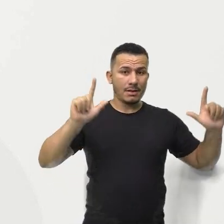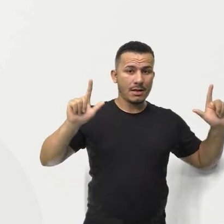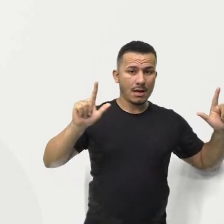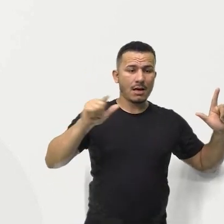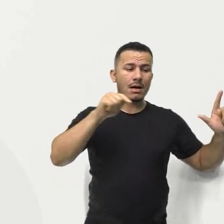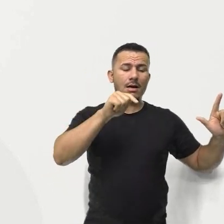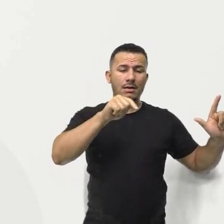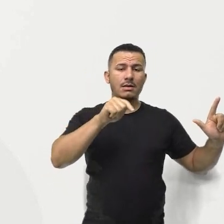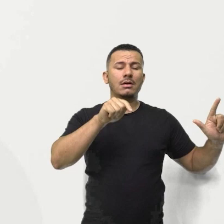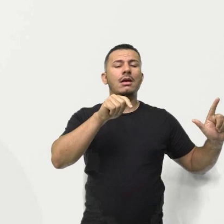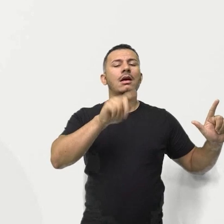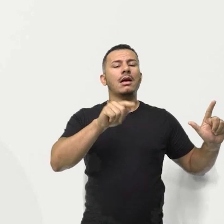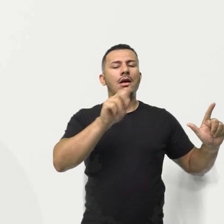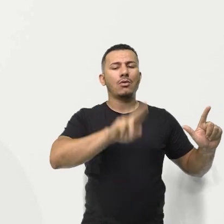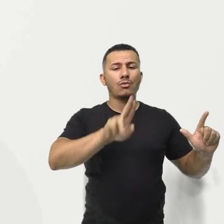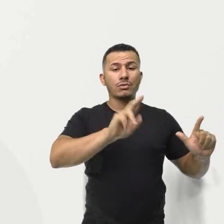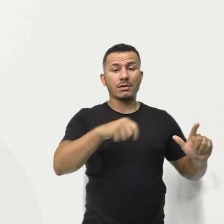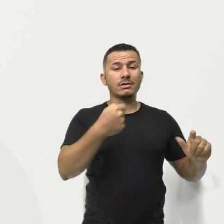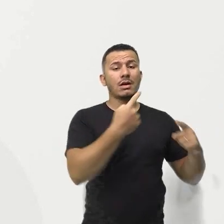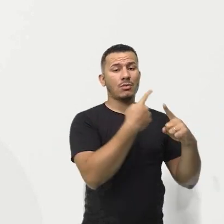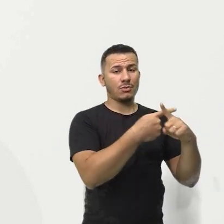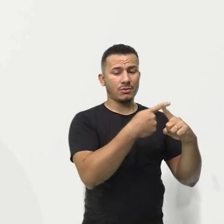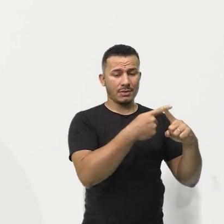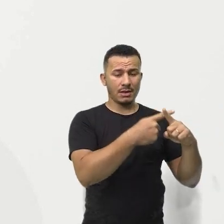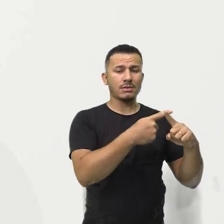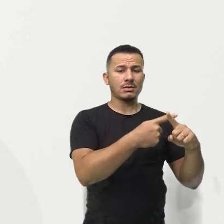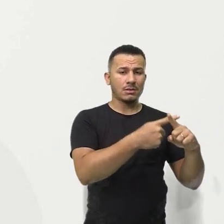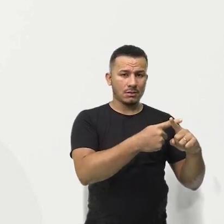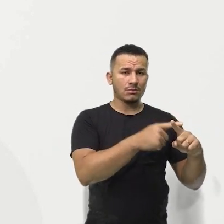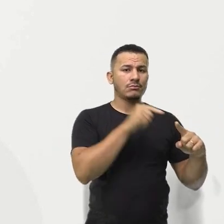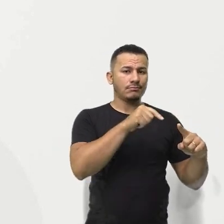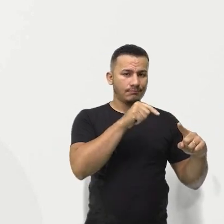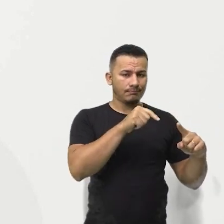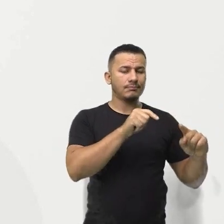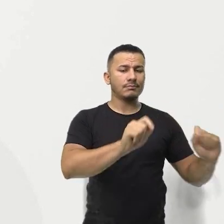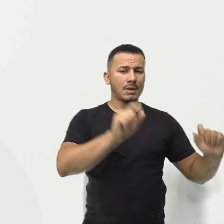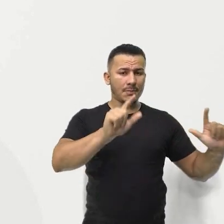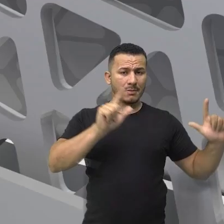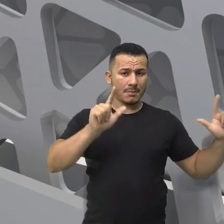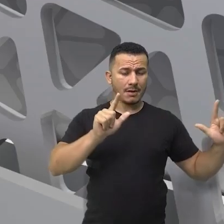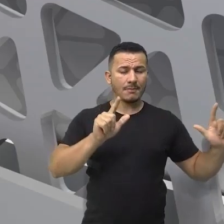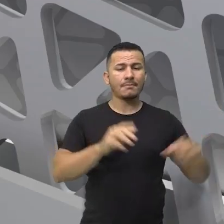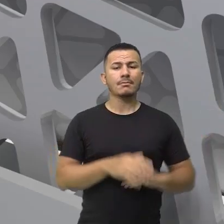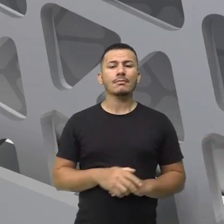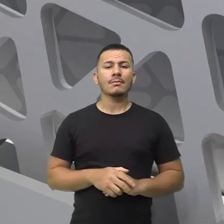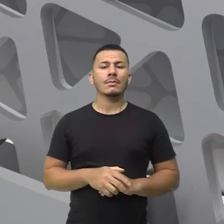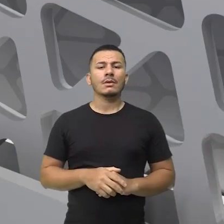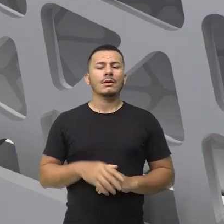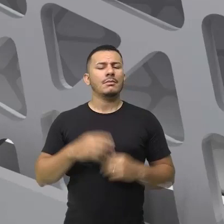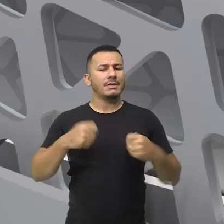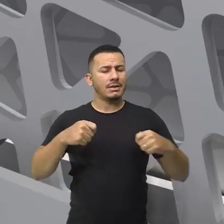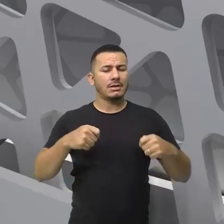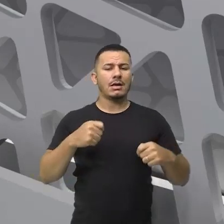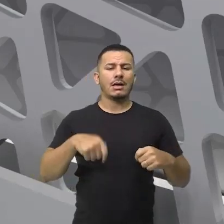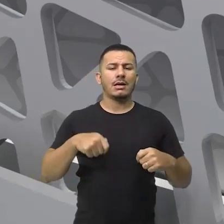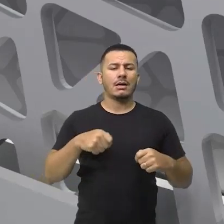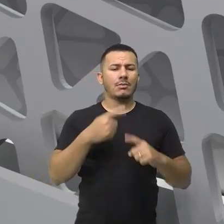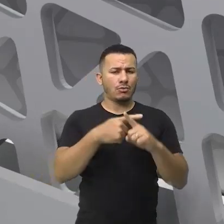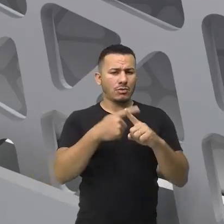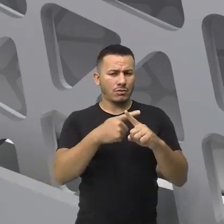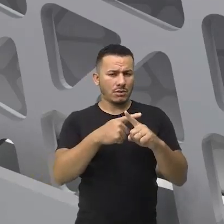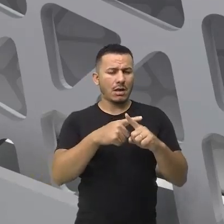da figura anterior. Beleza, pessoal? Então, alunos, é isso.